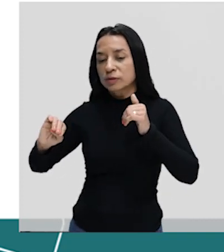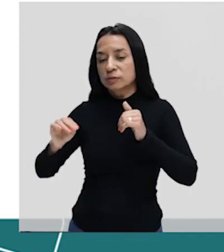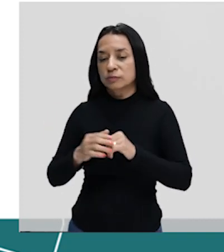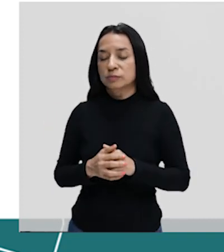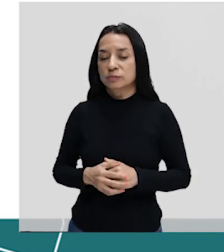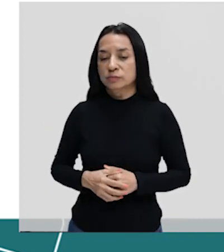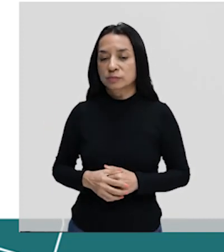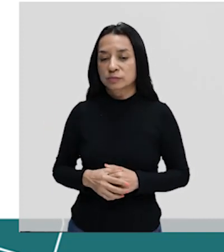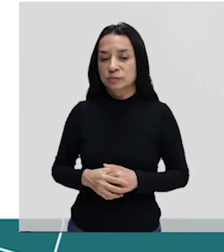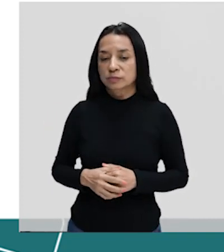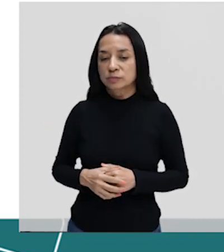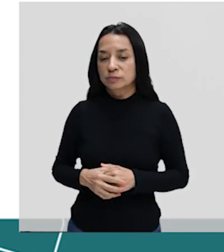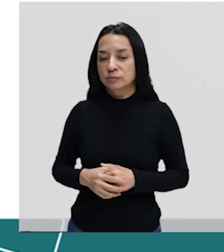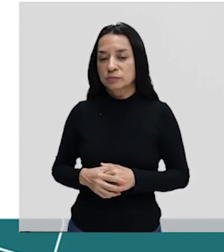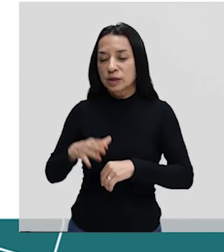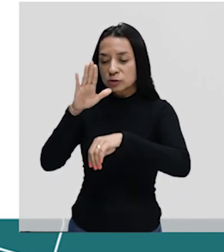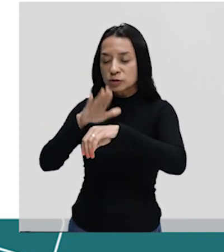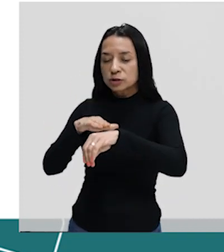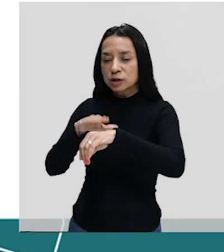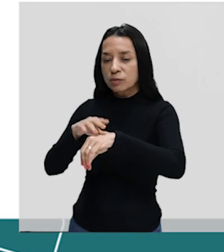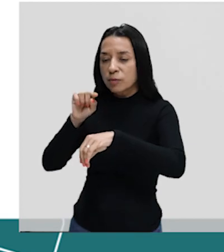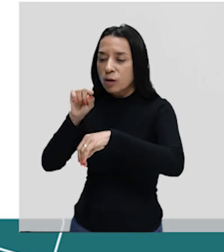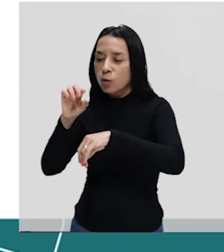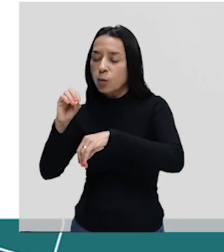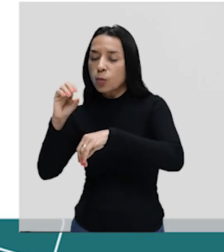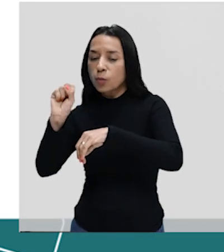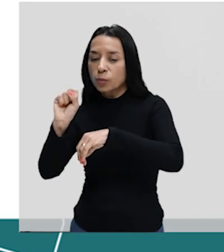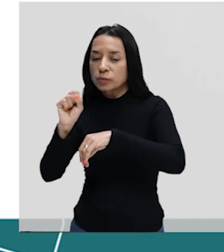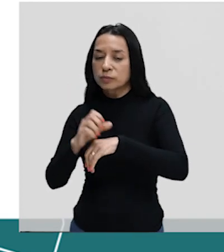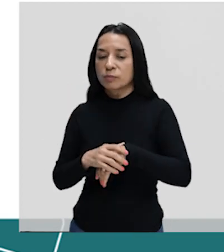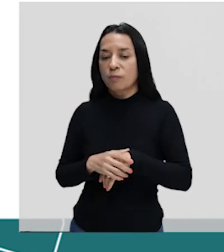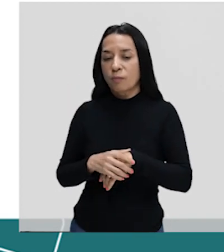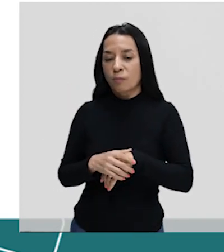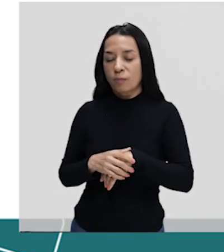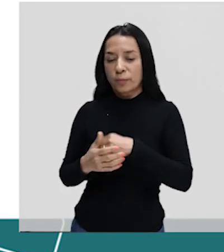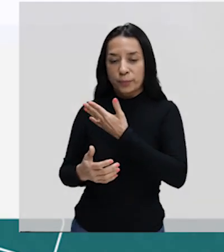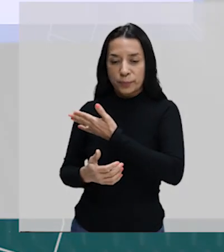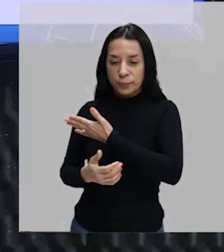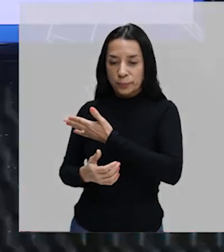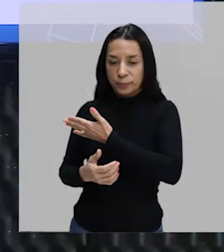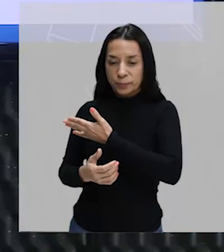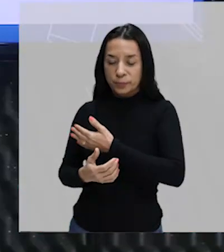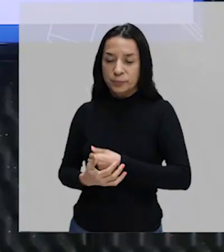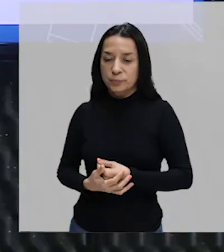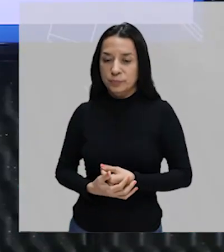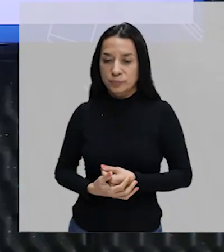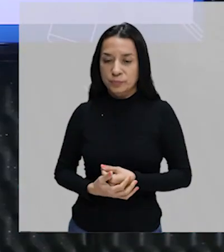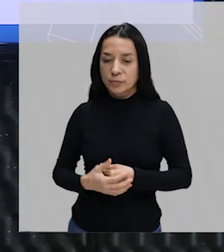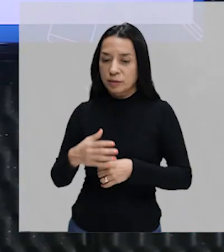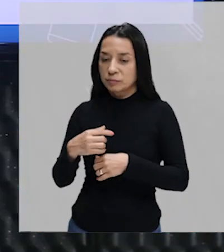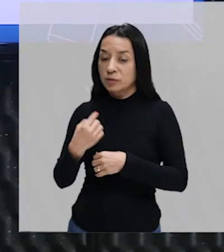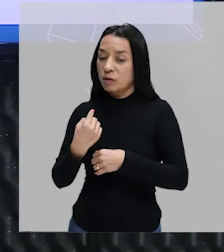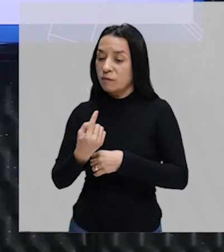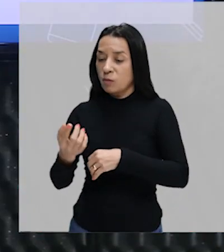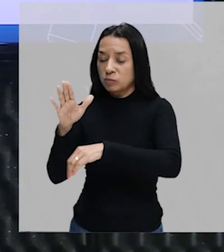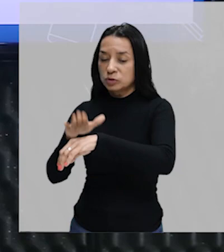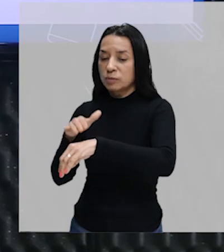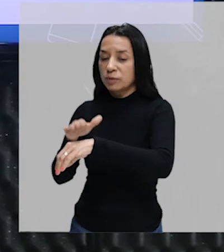llamá-los, chama-os. Voy a llamarlos, vou chamá-los.